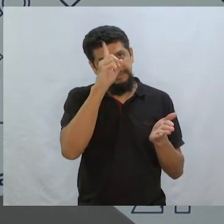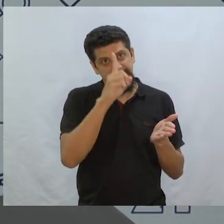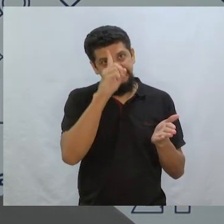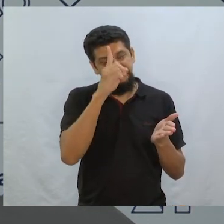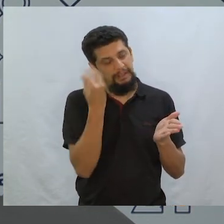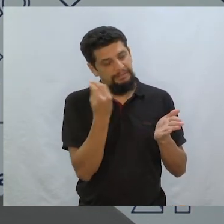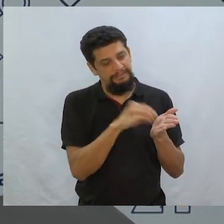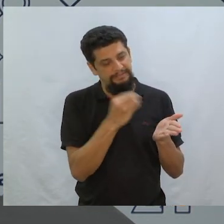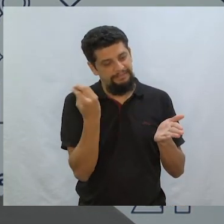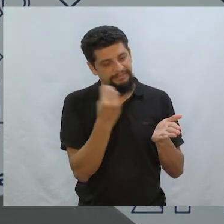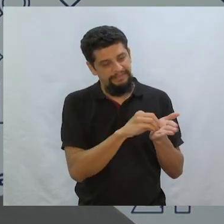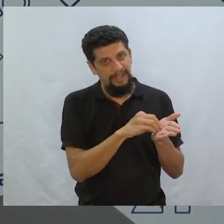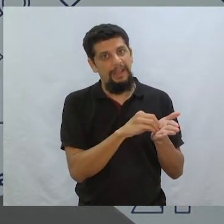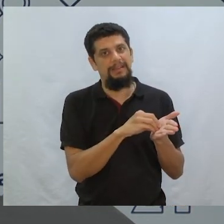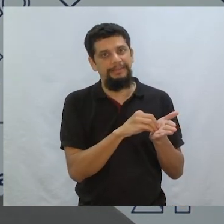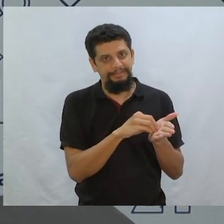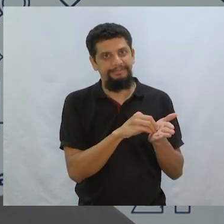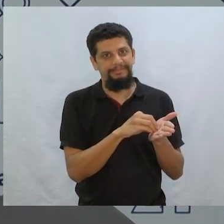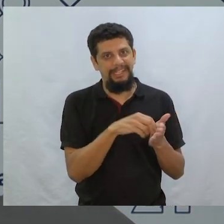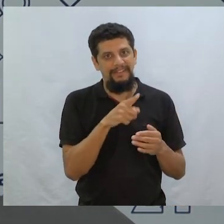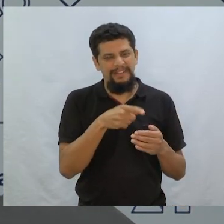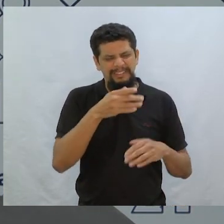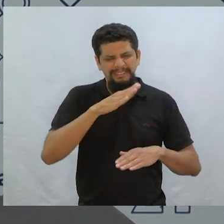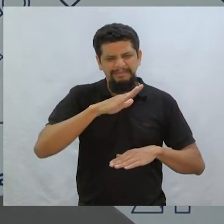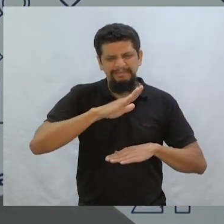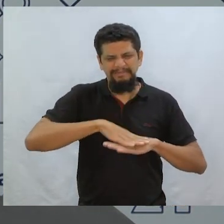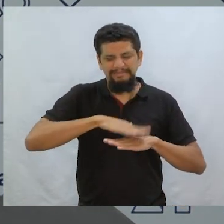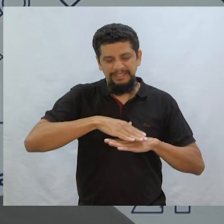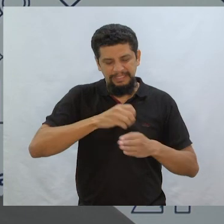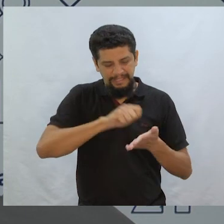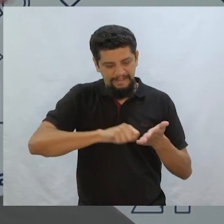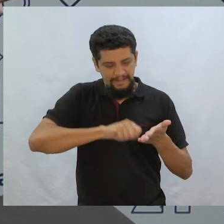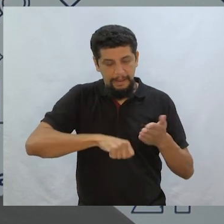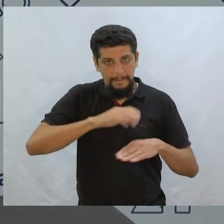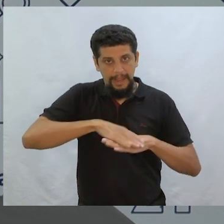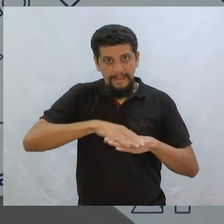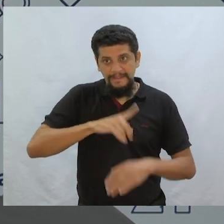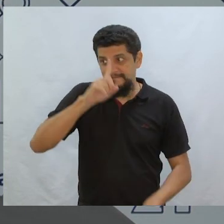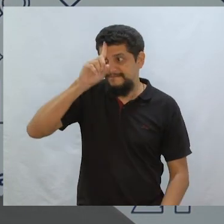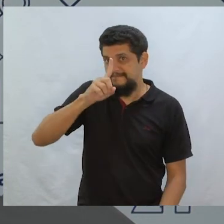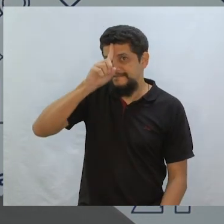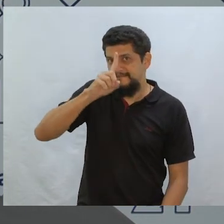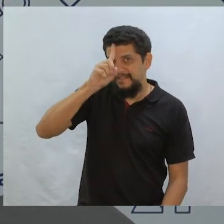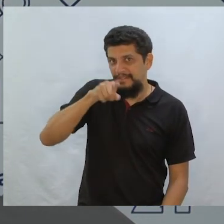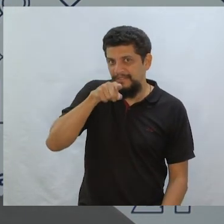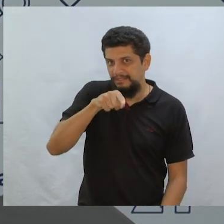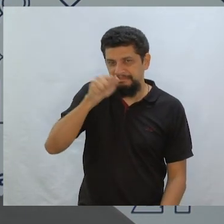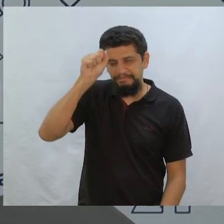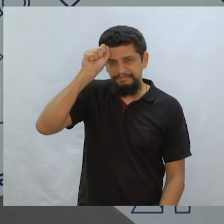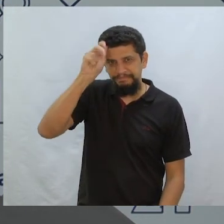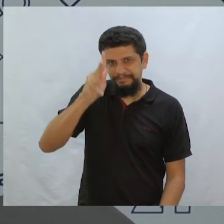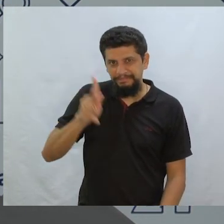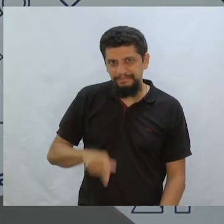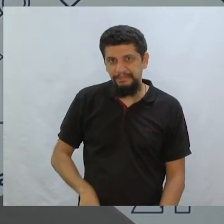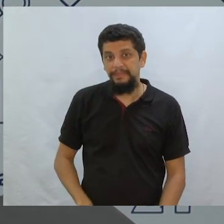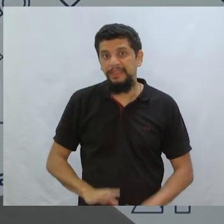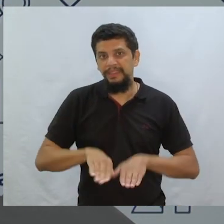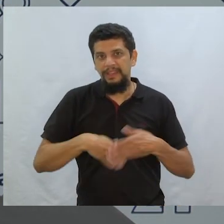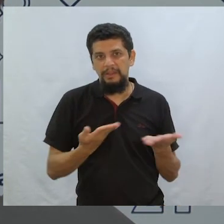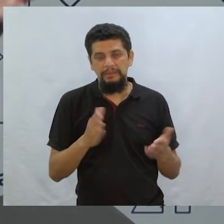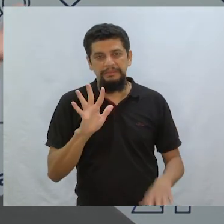criatividade e no papel e quanto mais você escreve mais criativo você vai ficando então